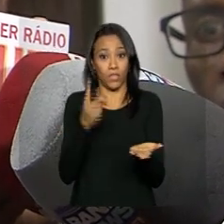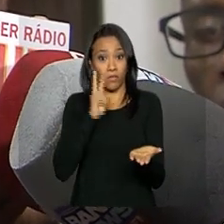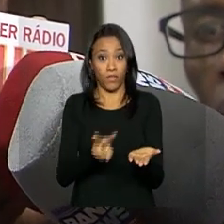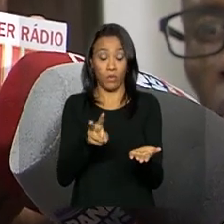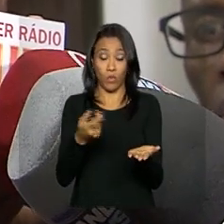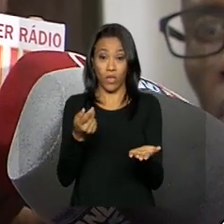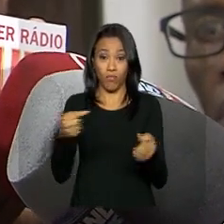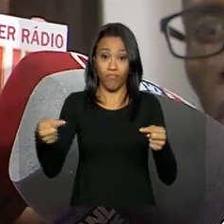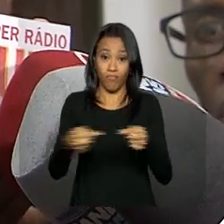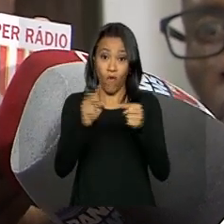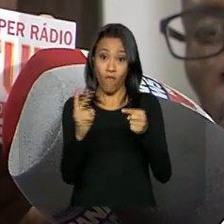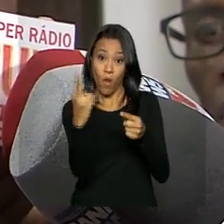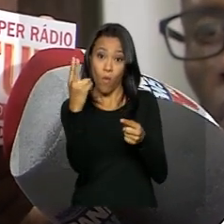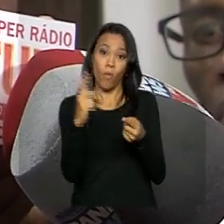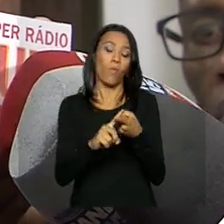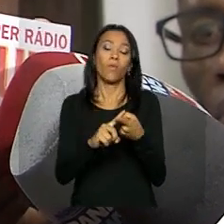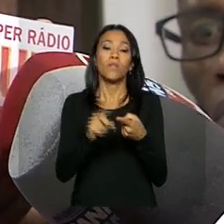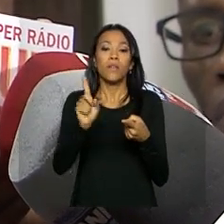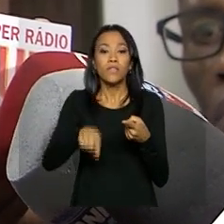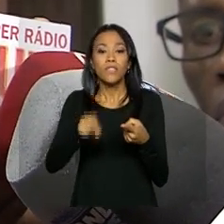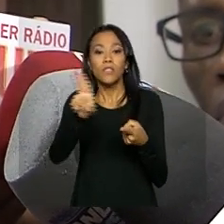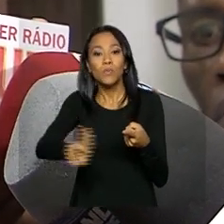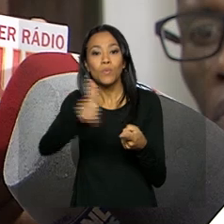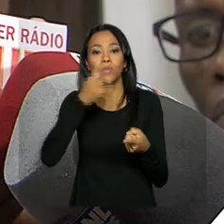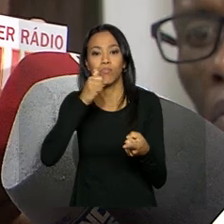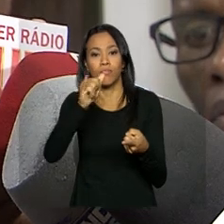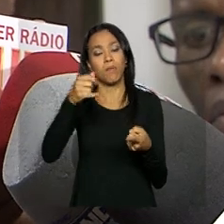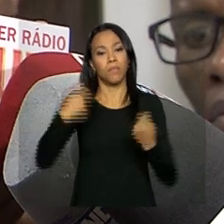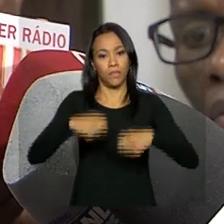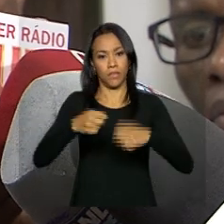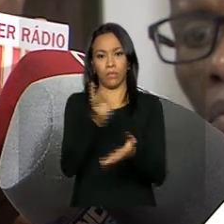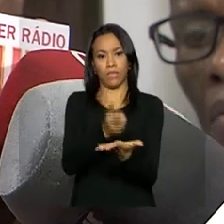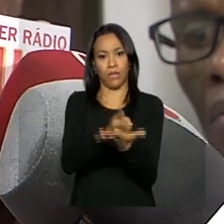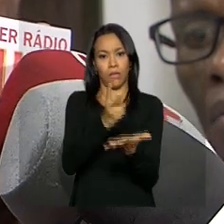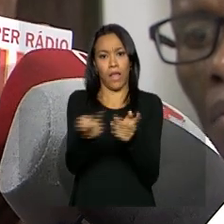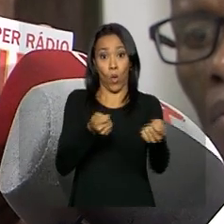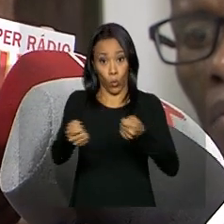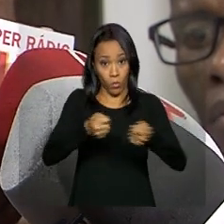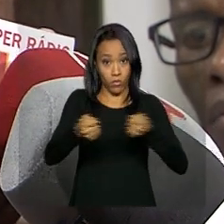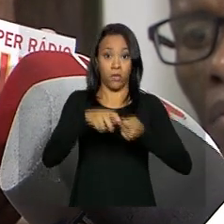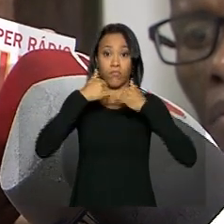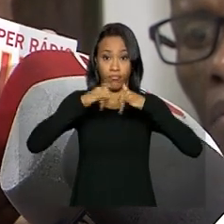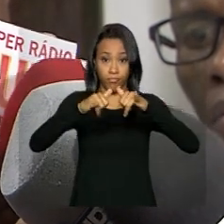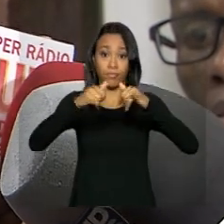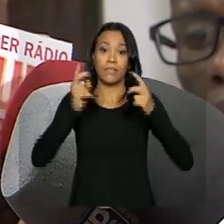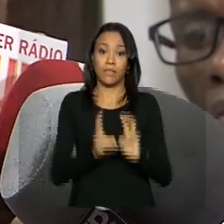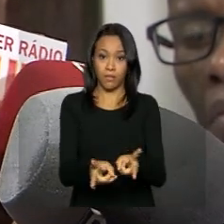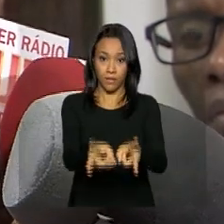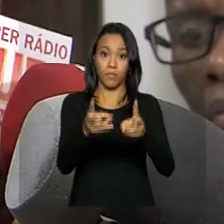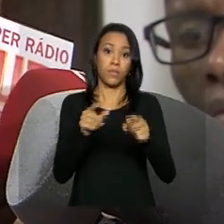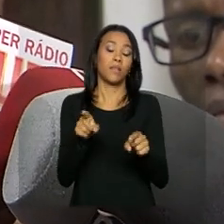valores de uma de otimização no consumo nós temos que buscar sempre um consumo eficiente nós temos que